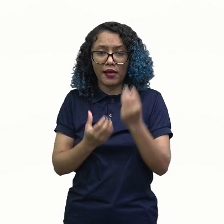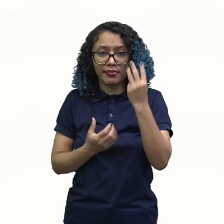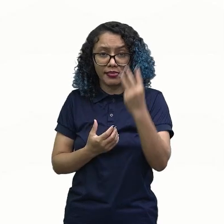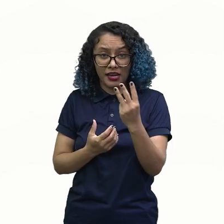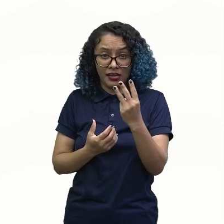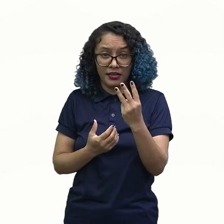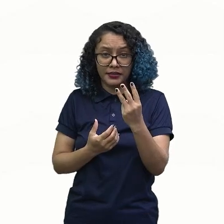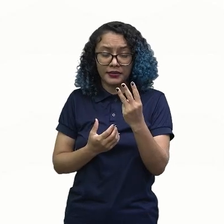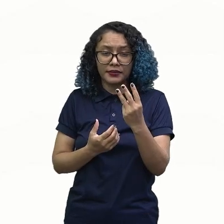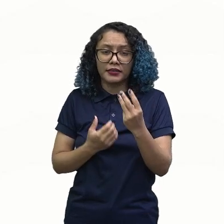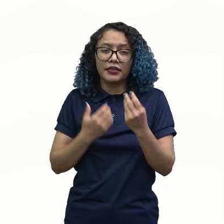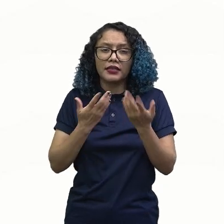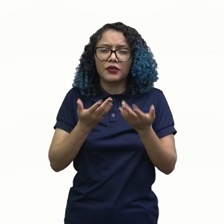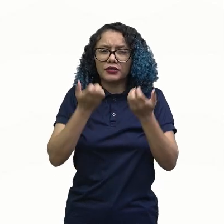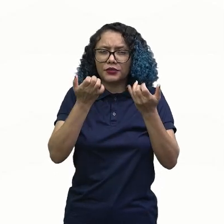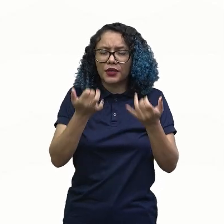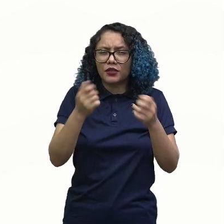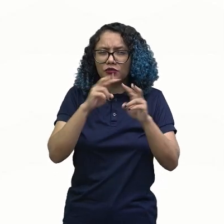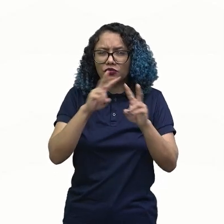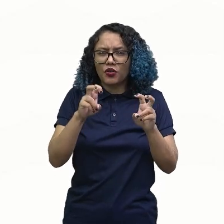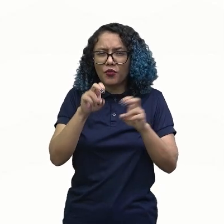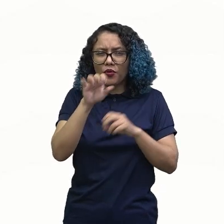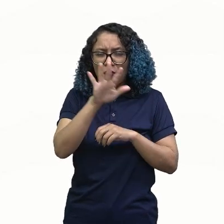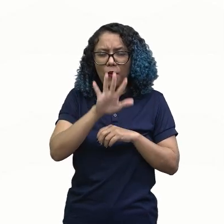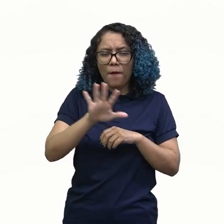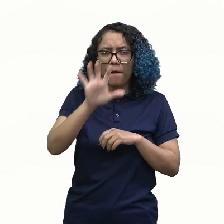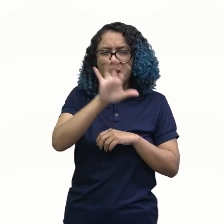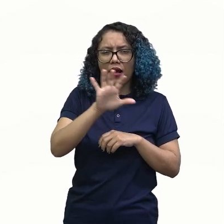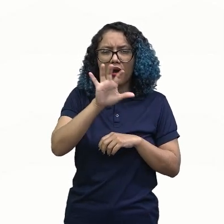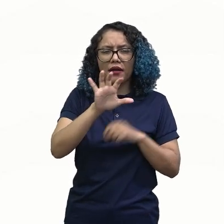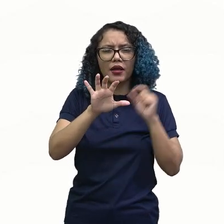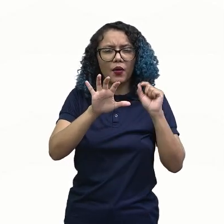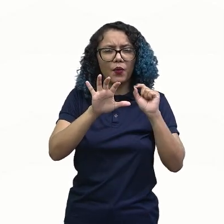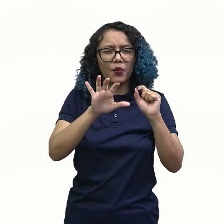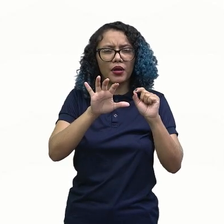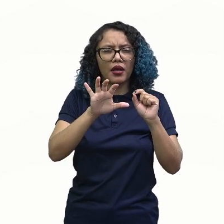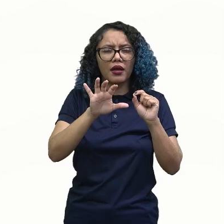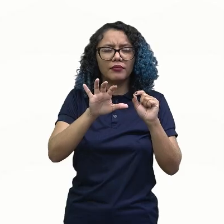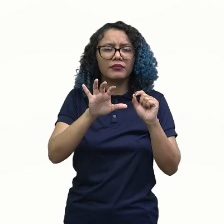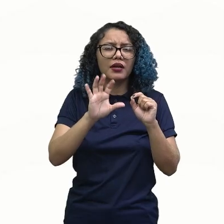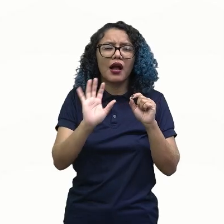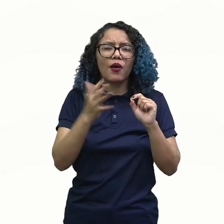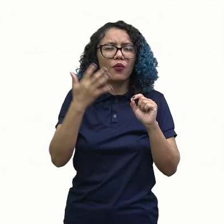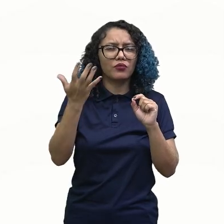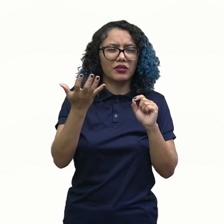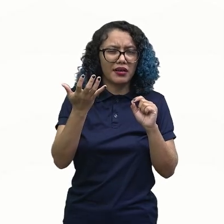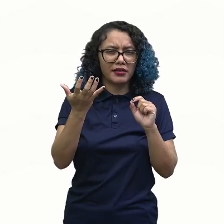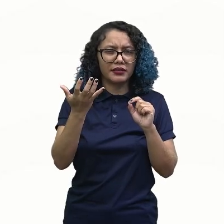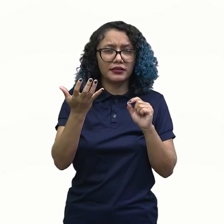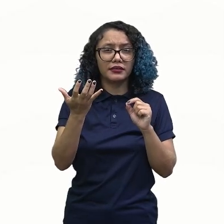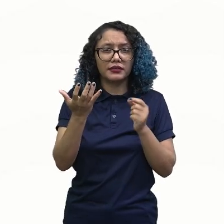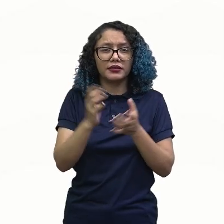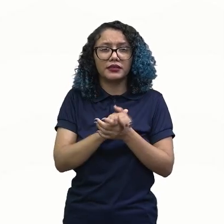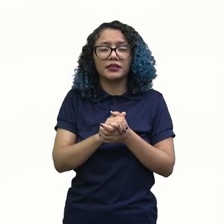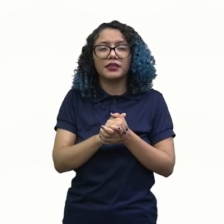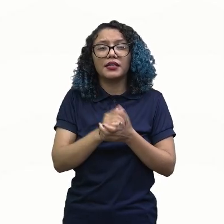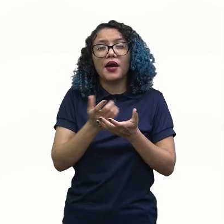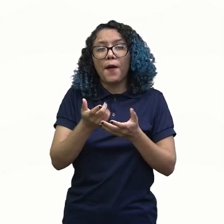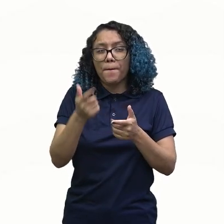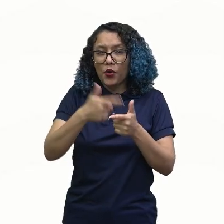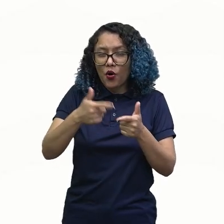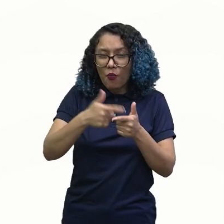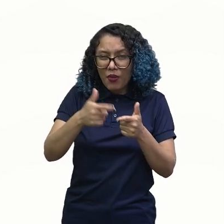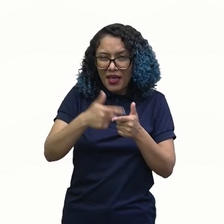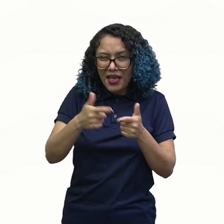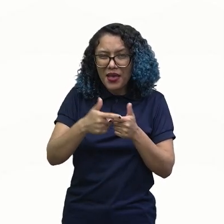A gente está falando de uma região que, em geral, ela sofre bastante com as questões fundiárias.